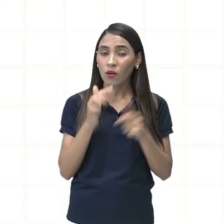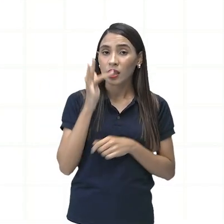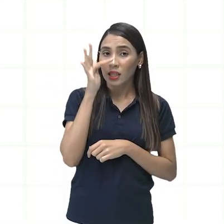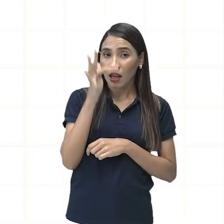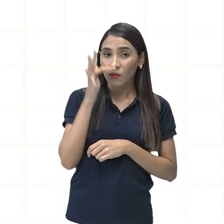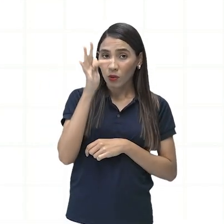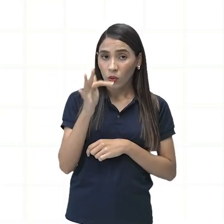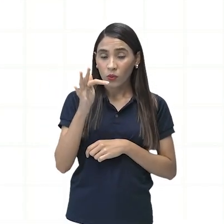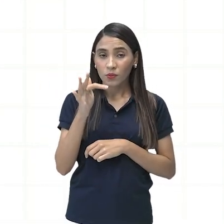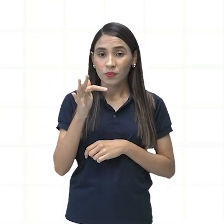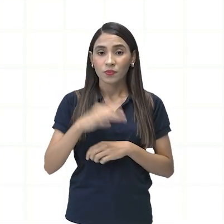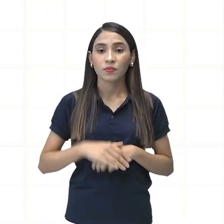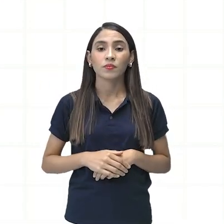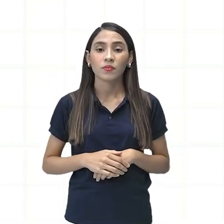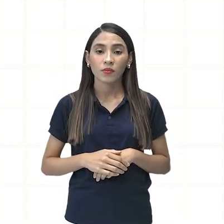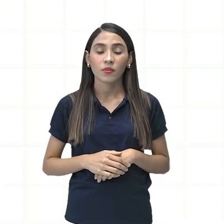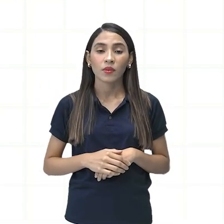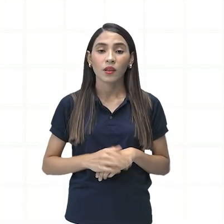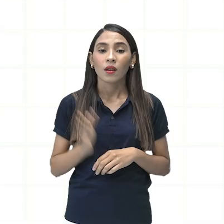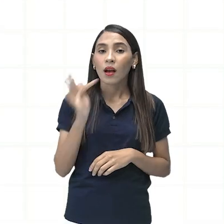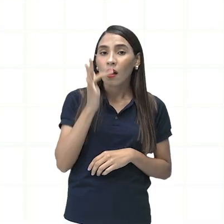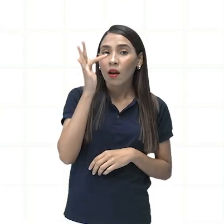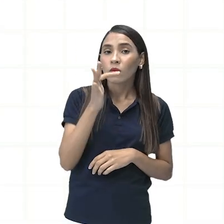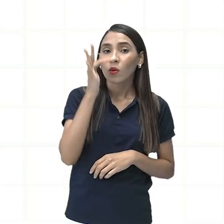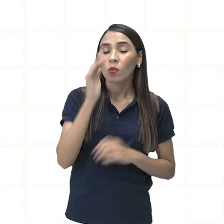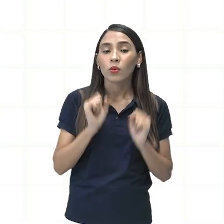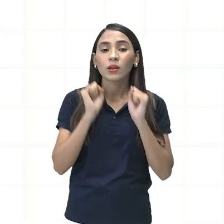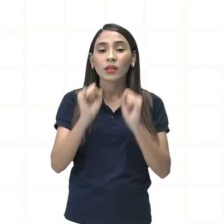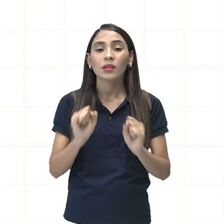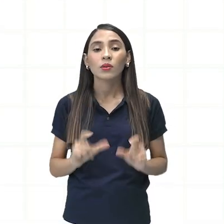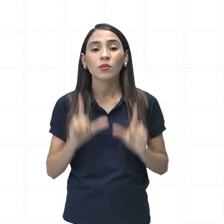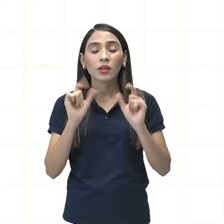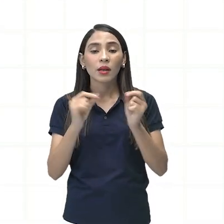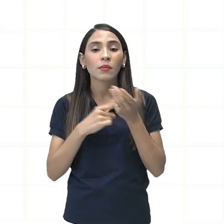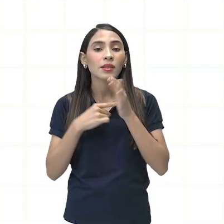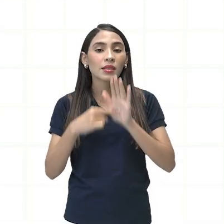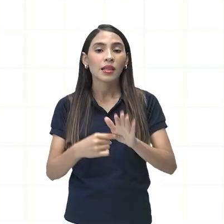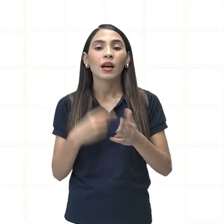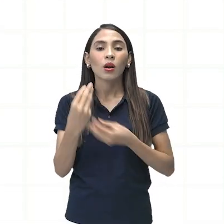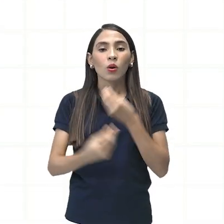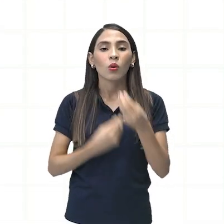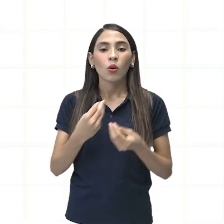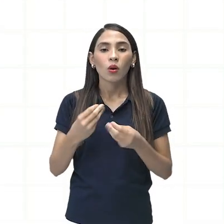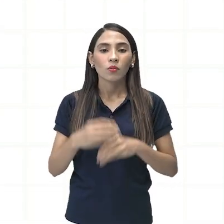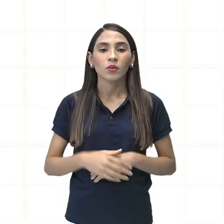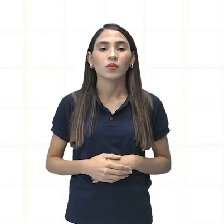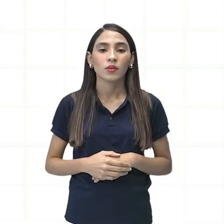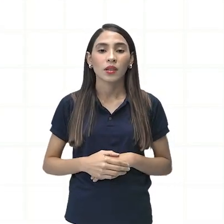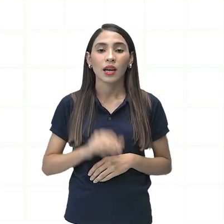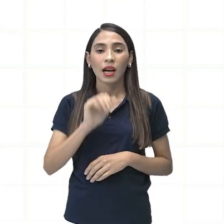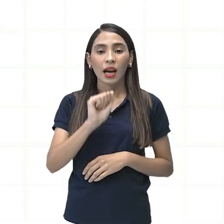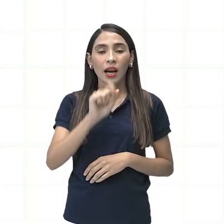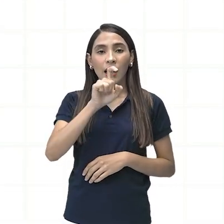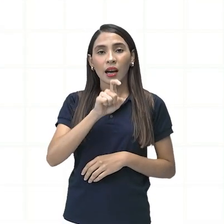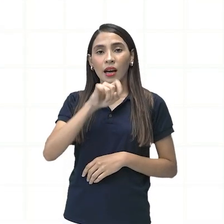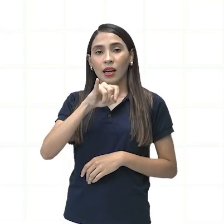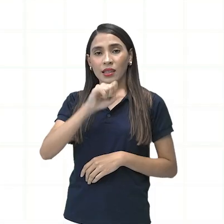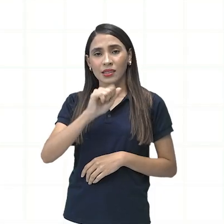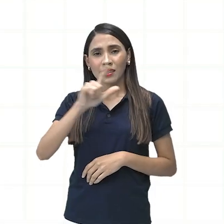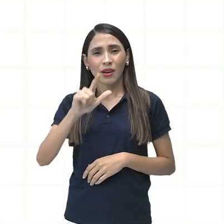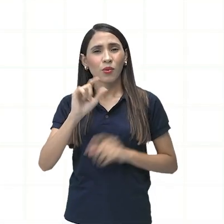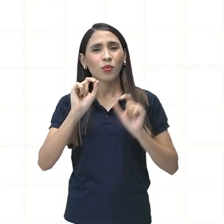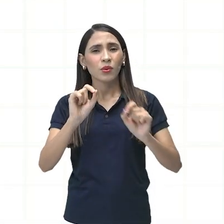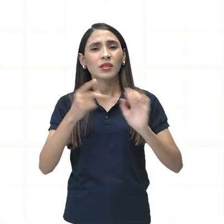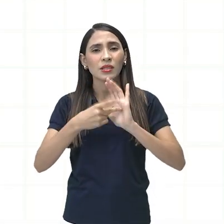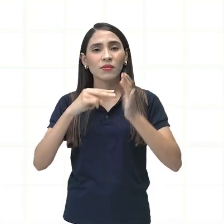flor nessas ervilhas, as flores elas poderiam se apresentar em uma posição axial. O que quer dizer?